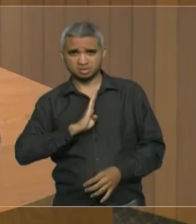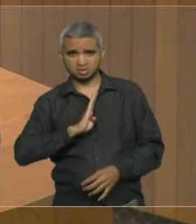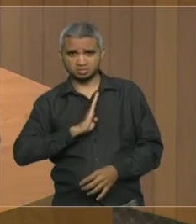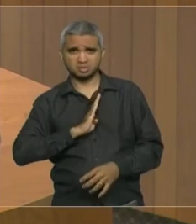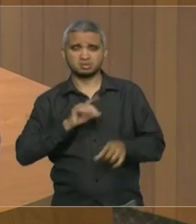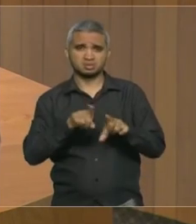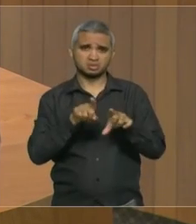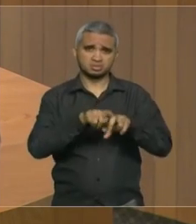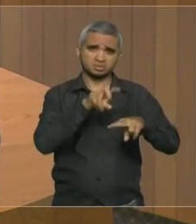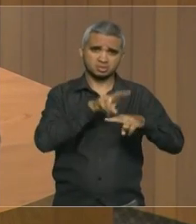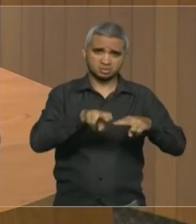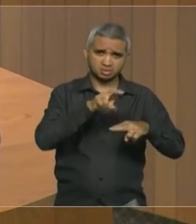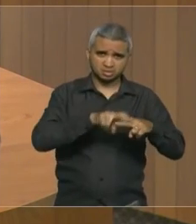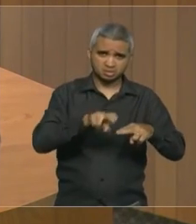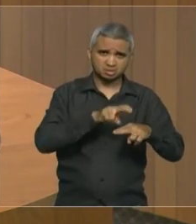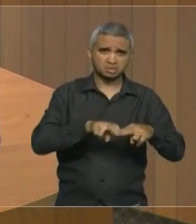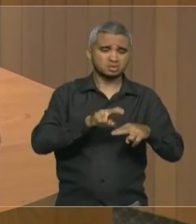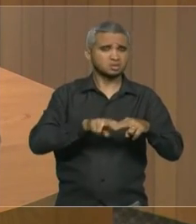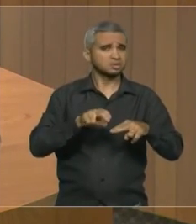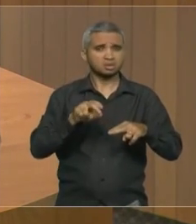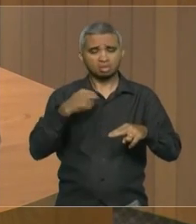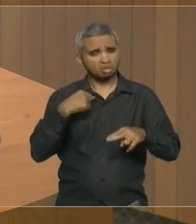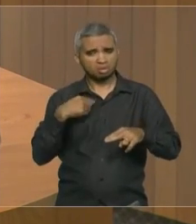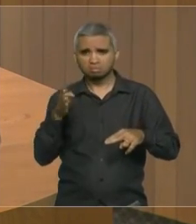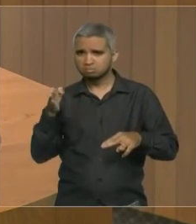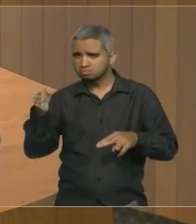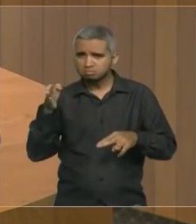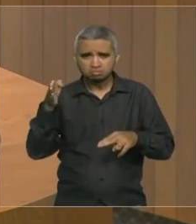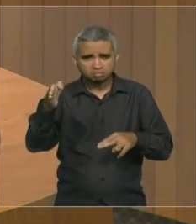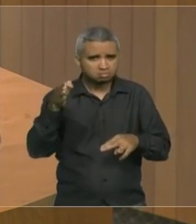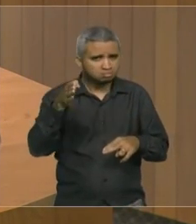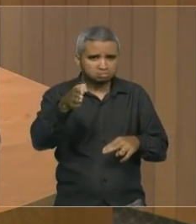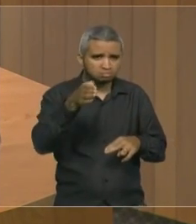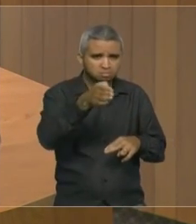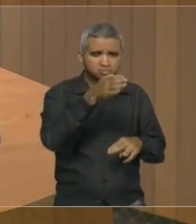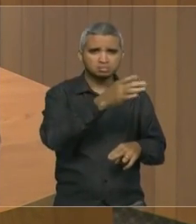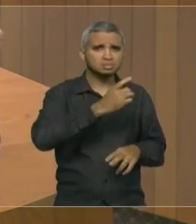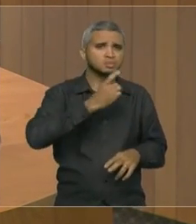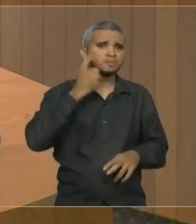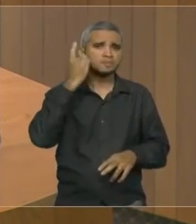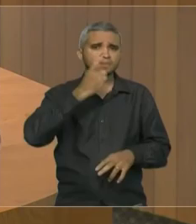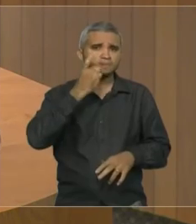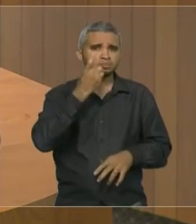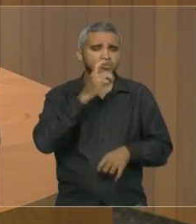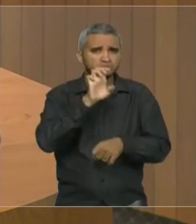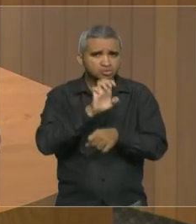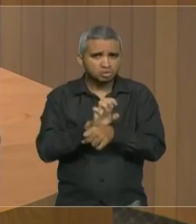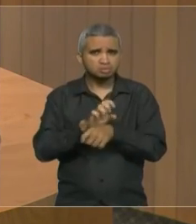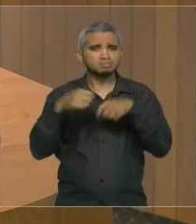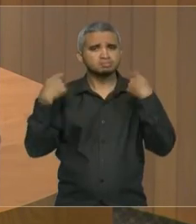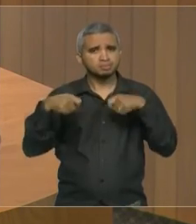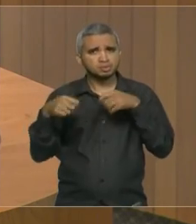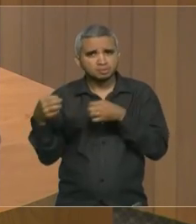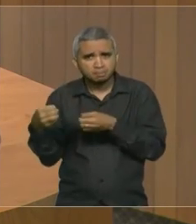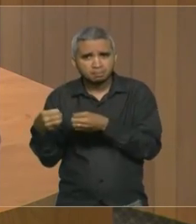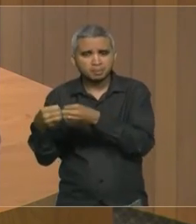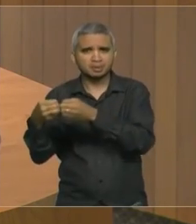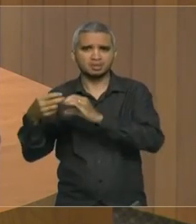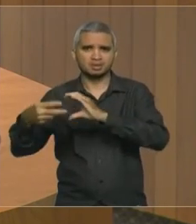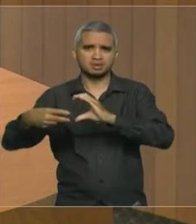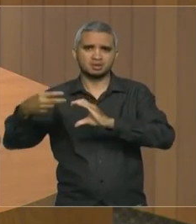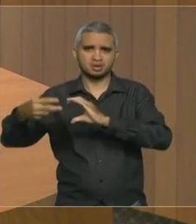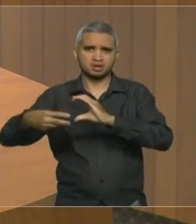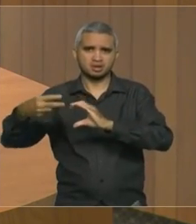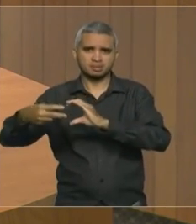Santo Inês, o Parlamento Estadual, os deputados estaduais, próximo às câmaras municipais, próximo ao Parlamento